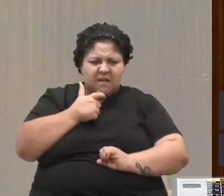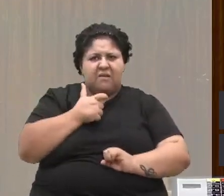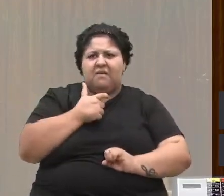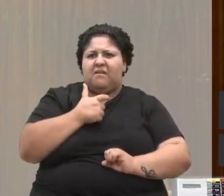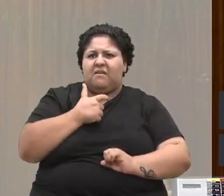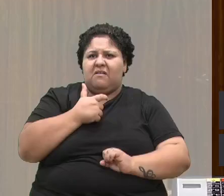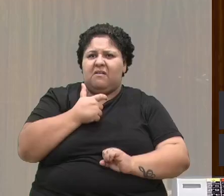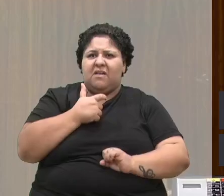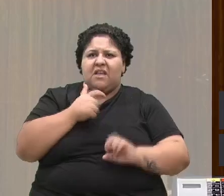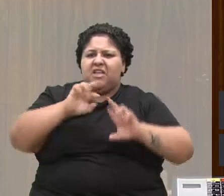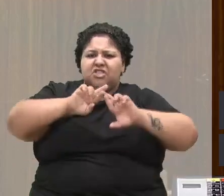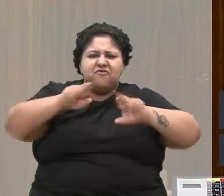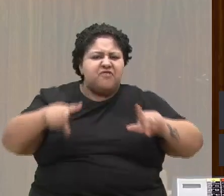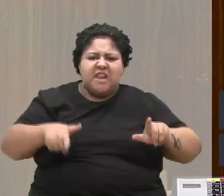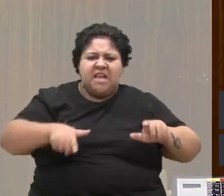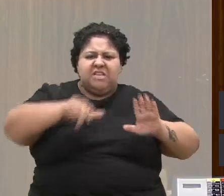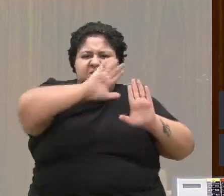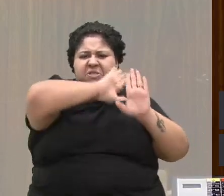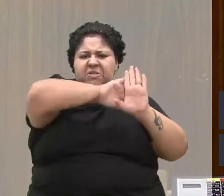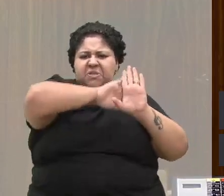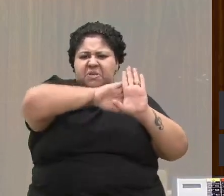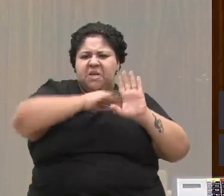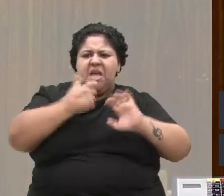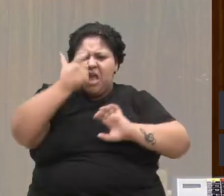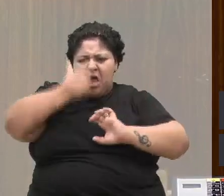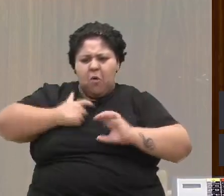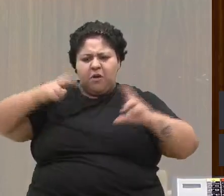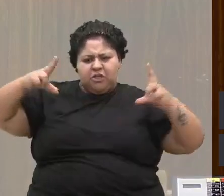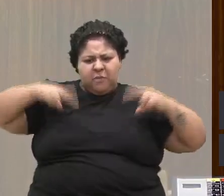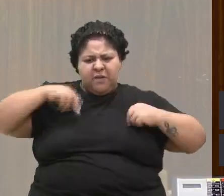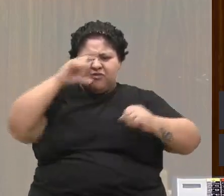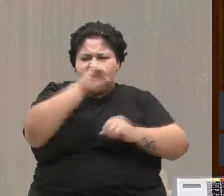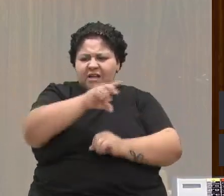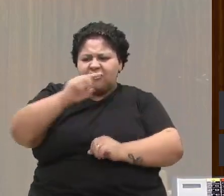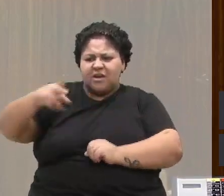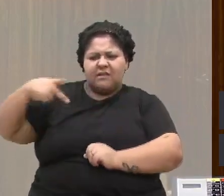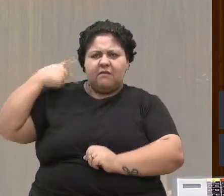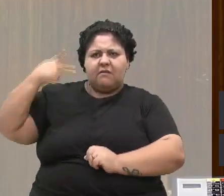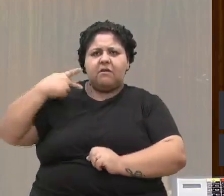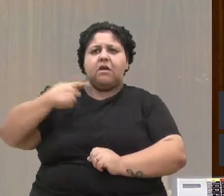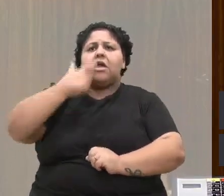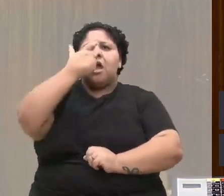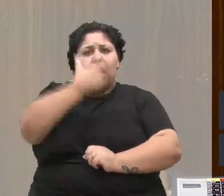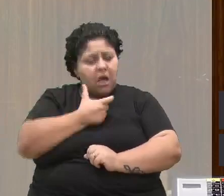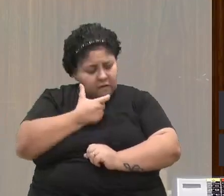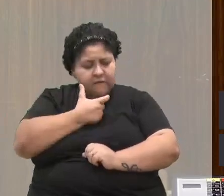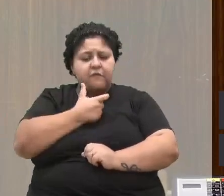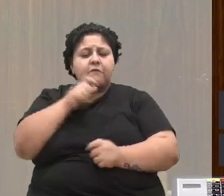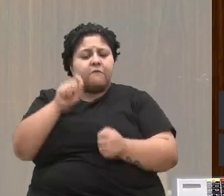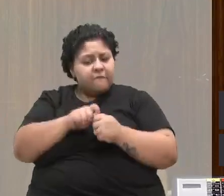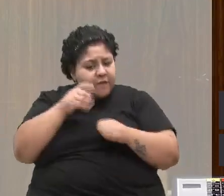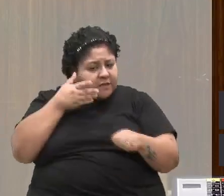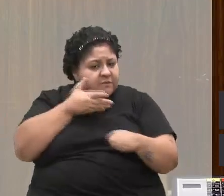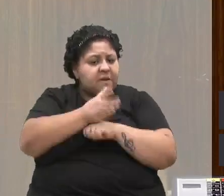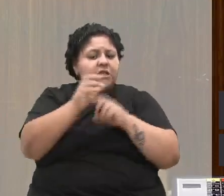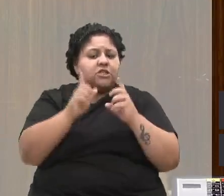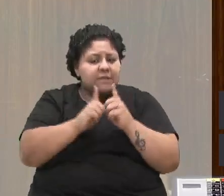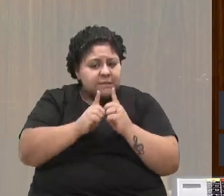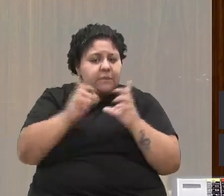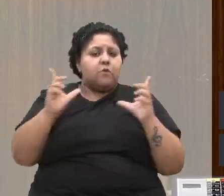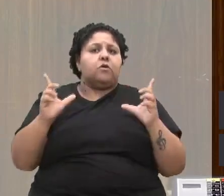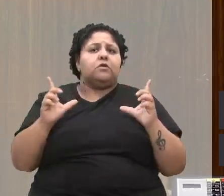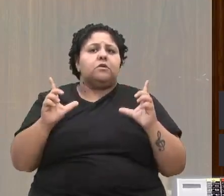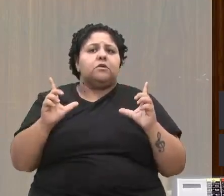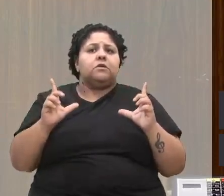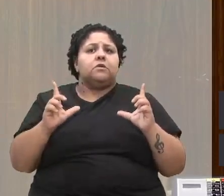de ideologias. Eu acho que isso é particular de cada vereador. E eu acho que isso faz parte da democracia e